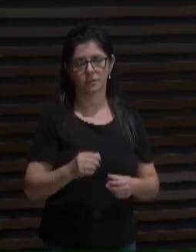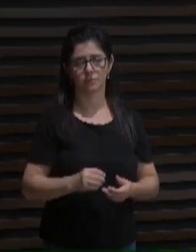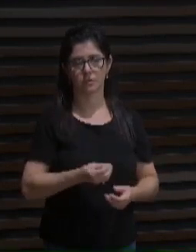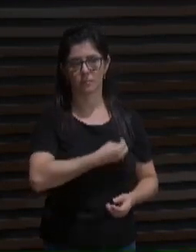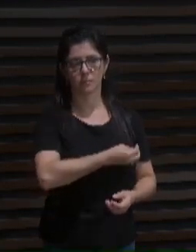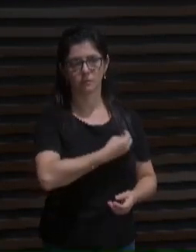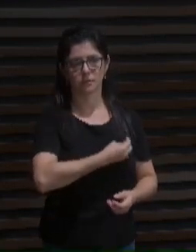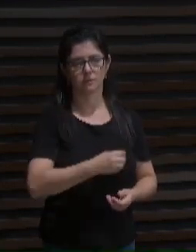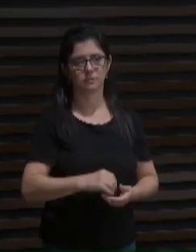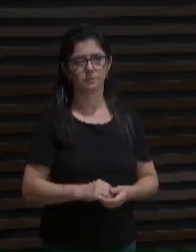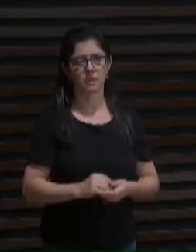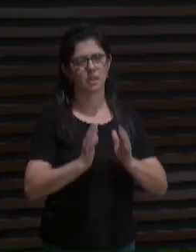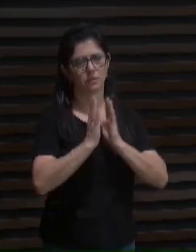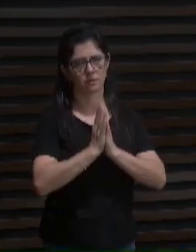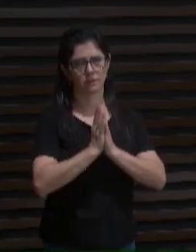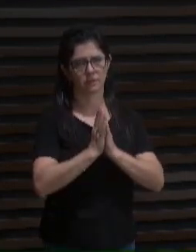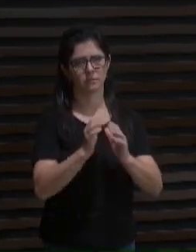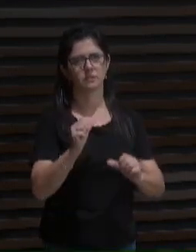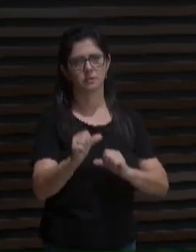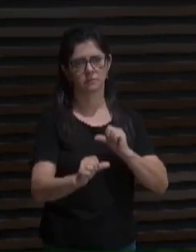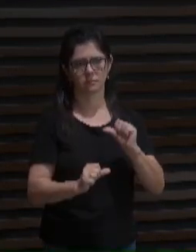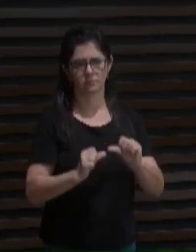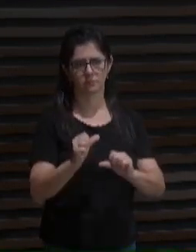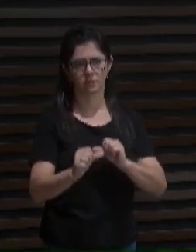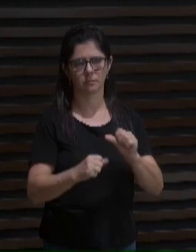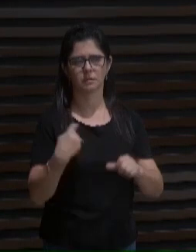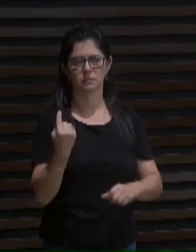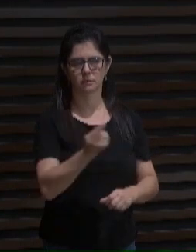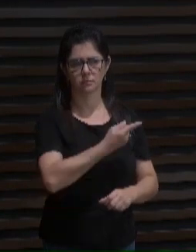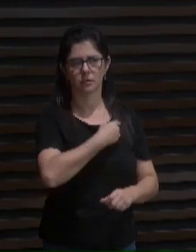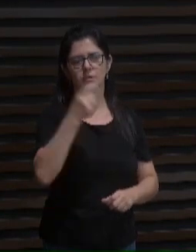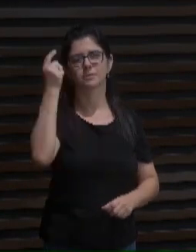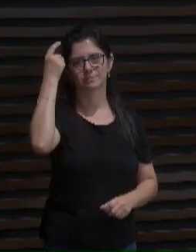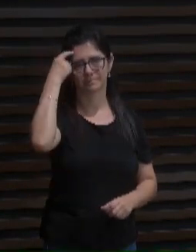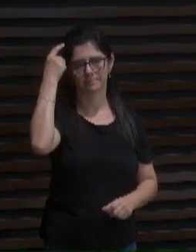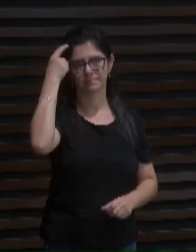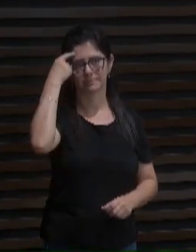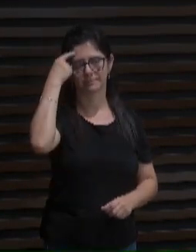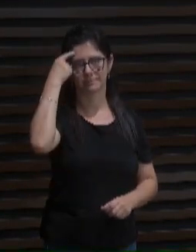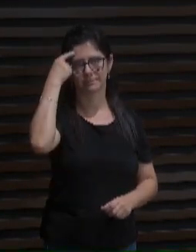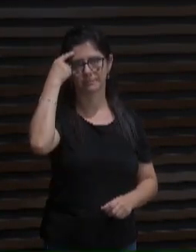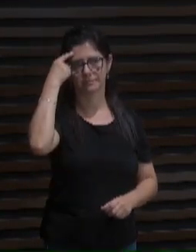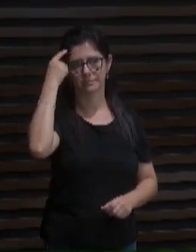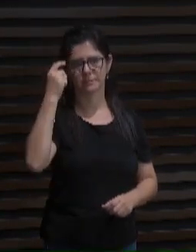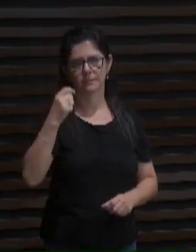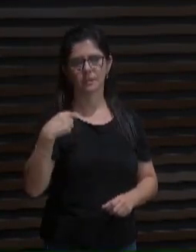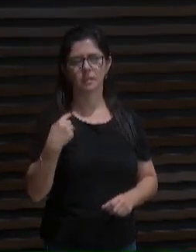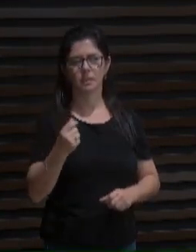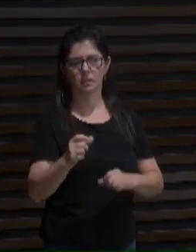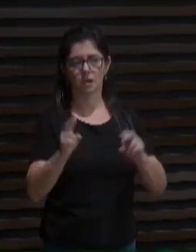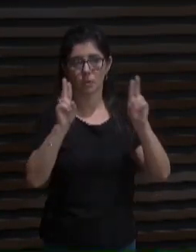A oração muda o nosso pensamento, muda a nossa visão diante de Deus, porque nós queremos